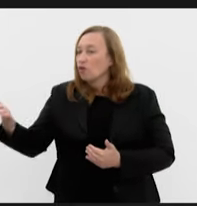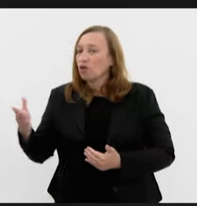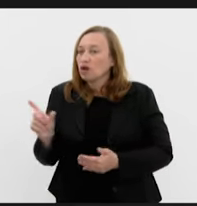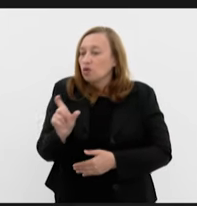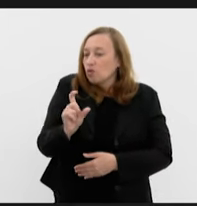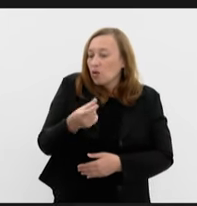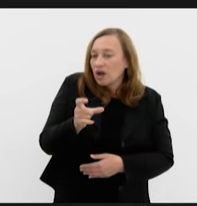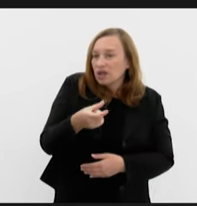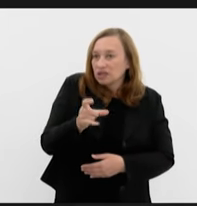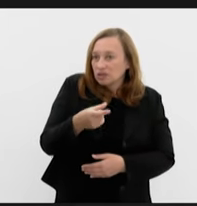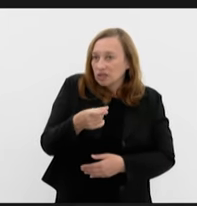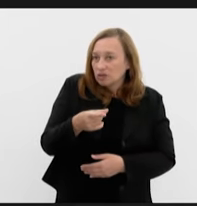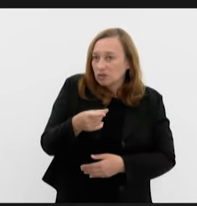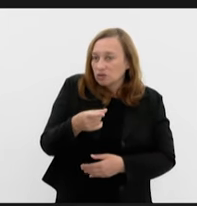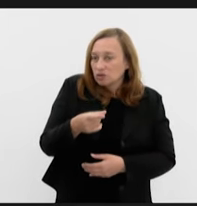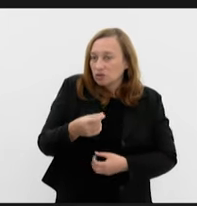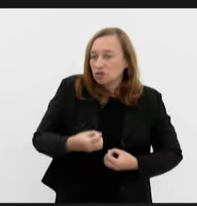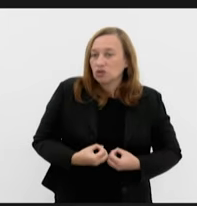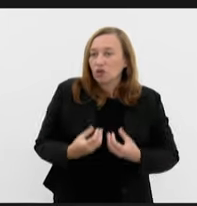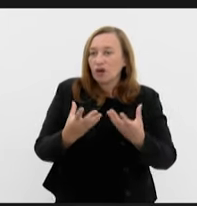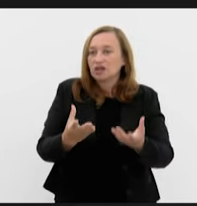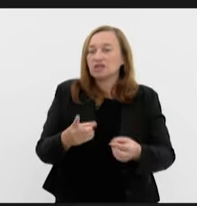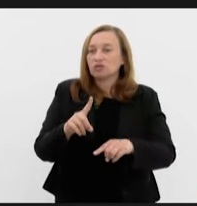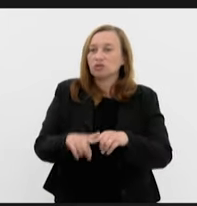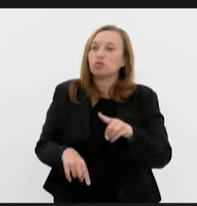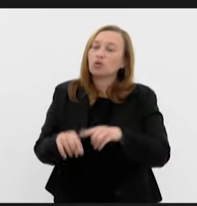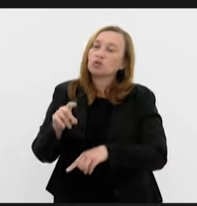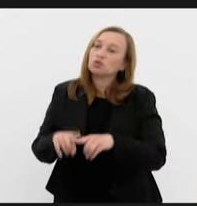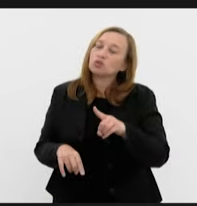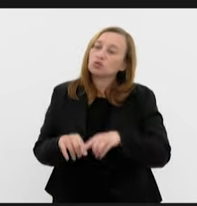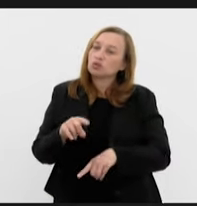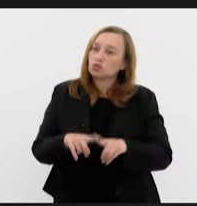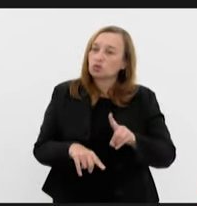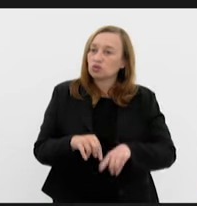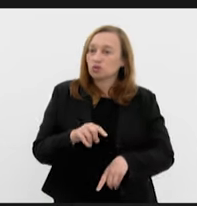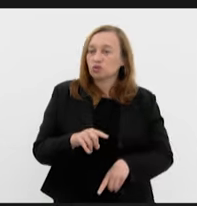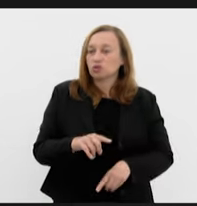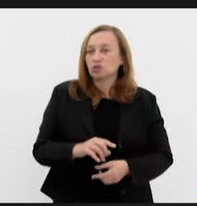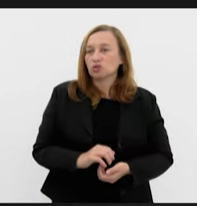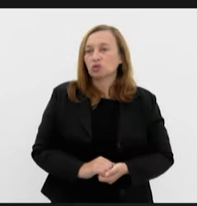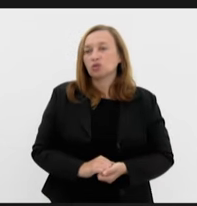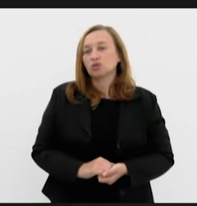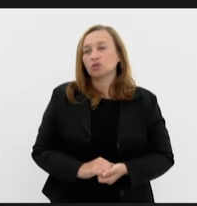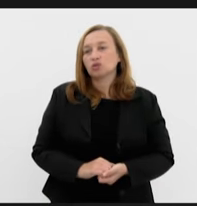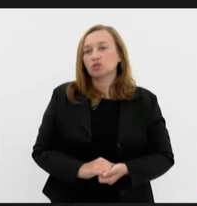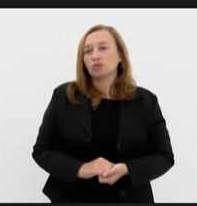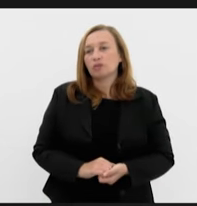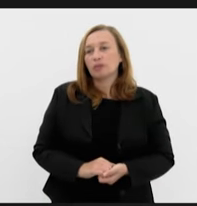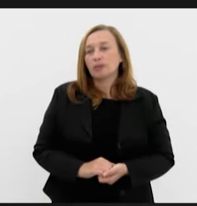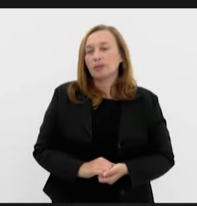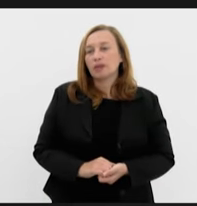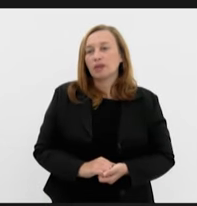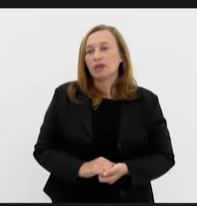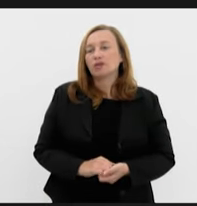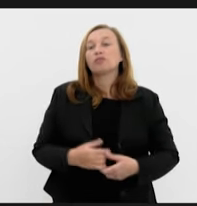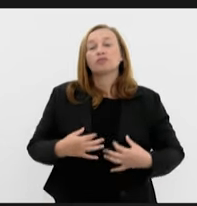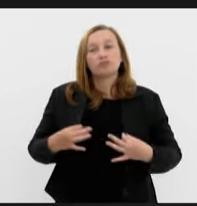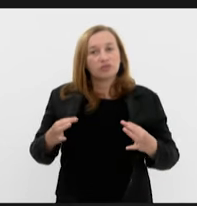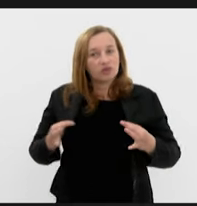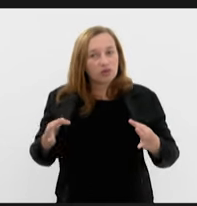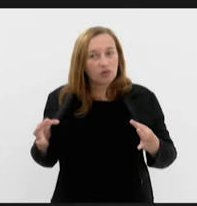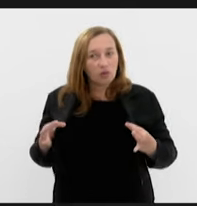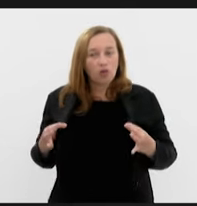e de doação de de Esse é de uniforme